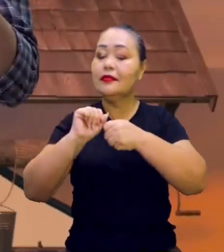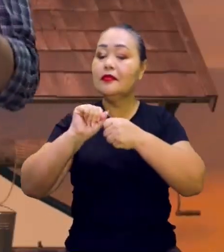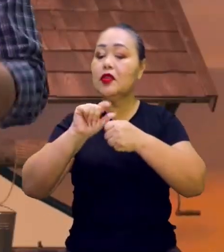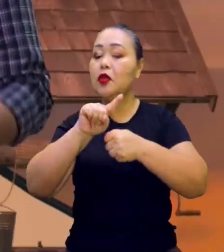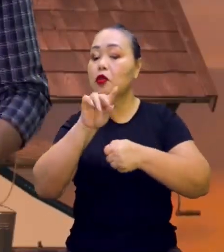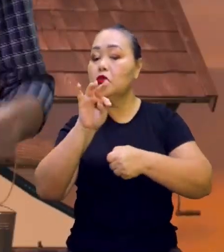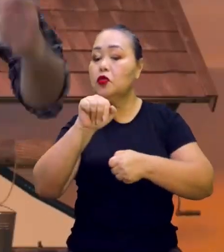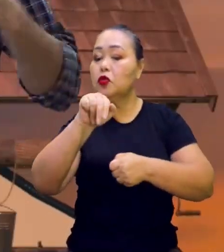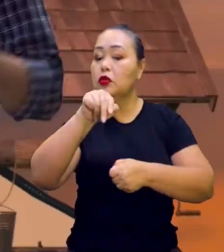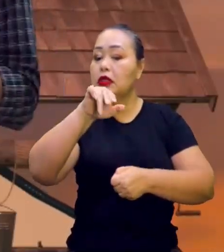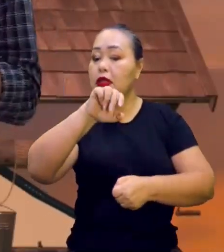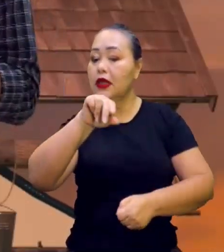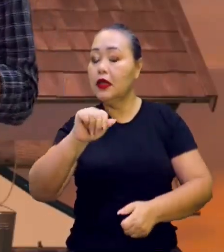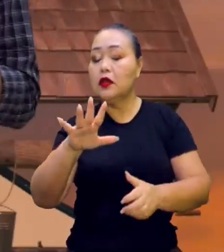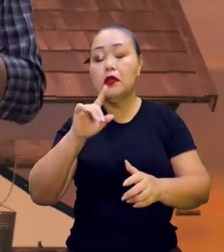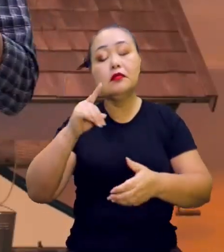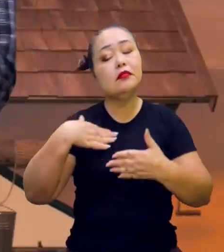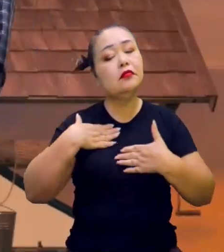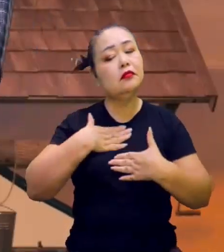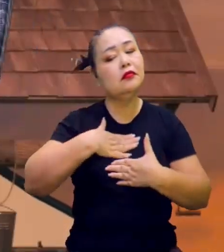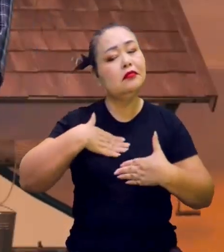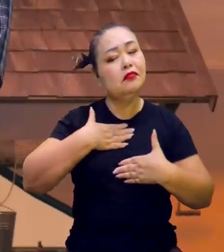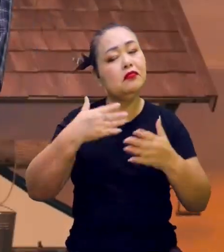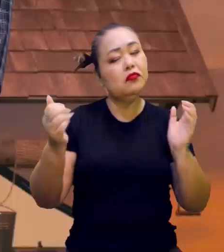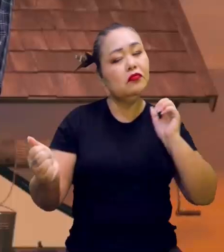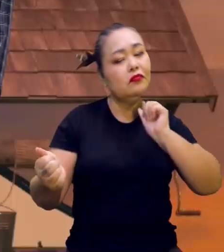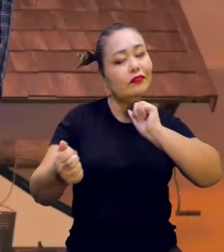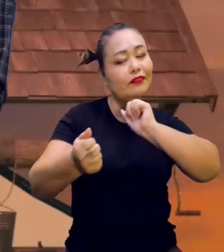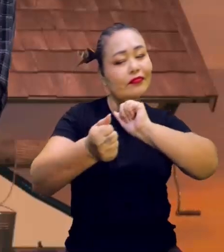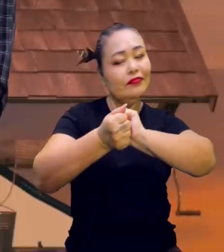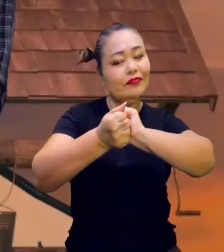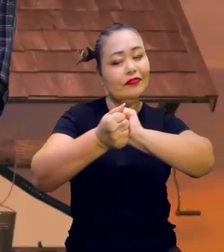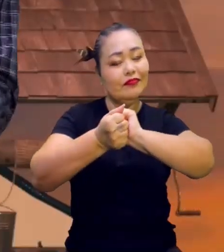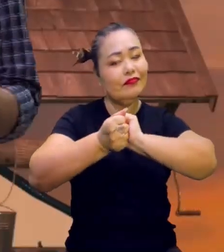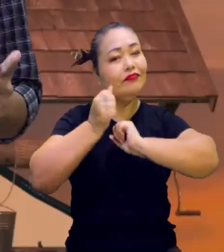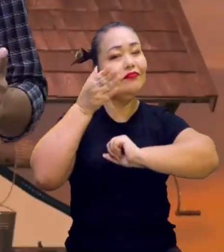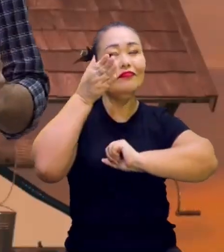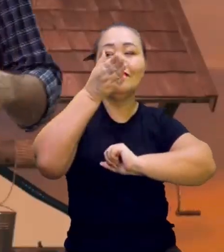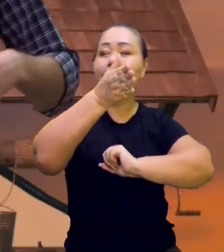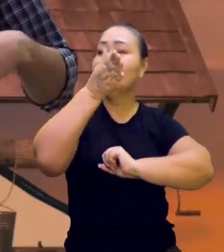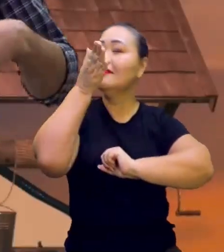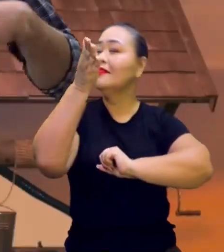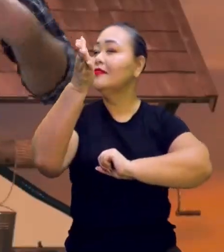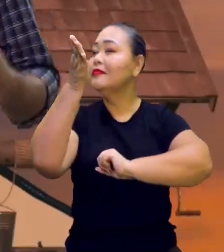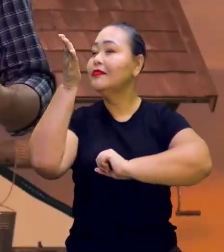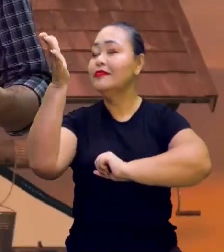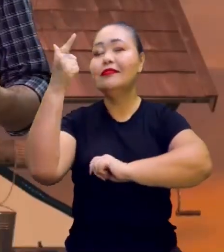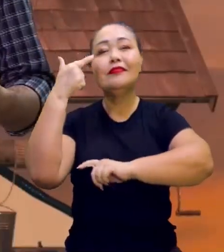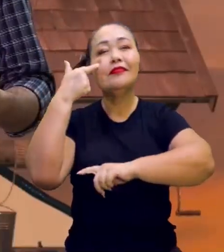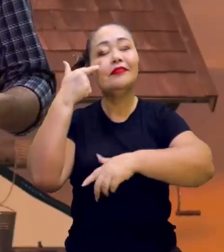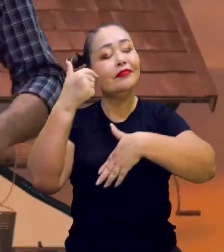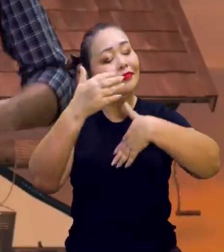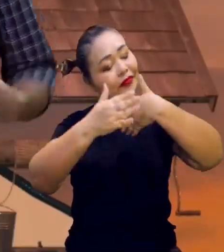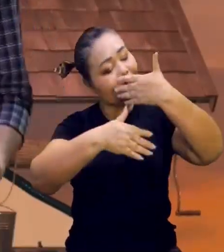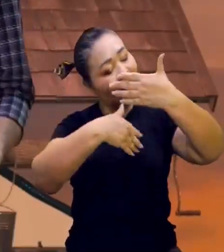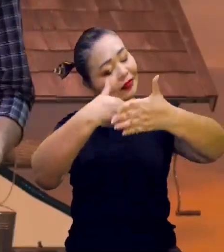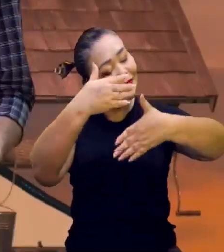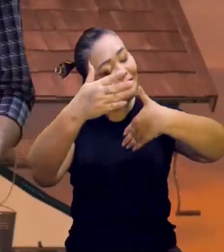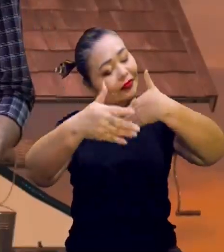É um prazer estarmos juntos nessa empreitada que é o processo, né?